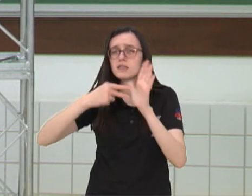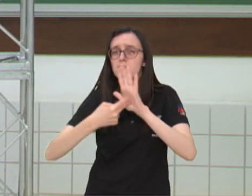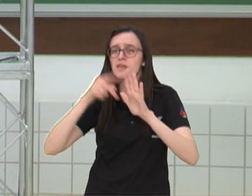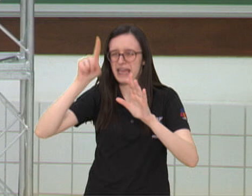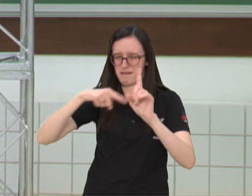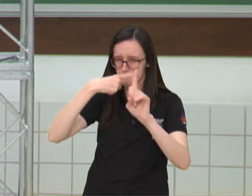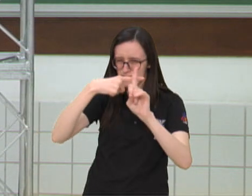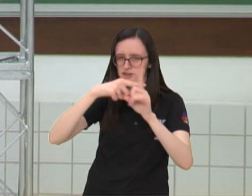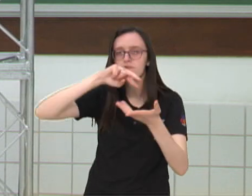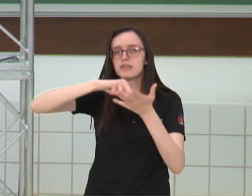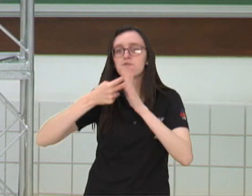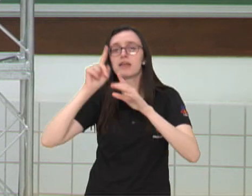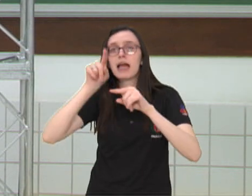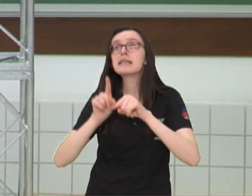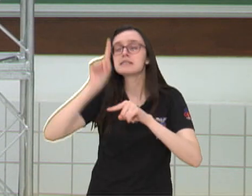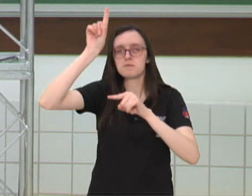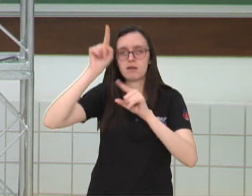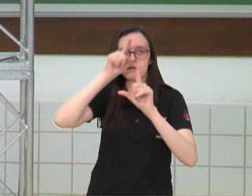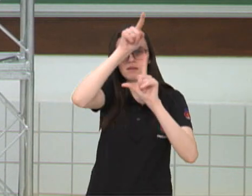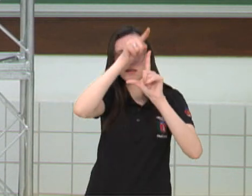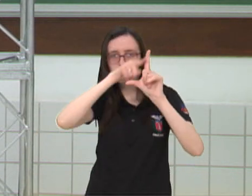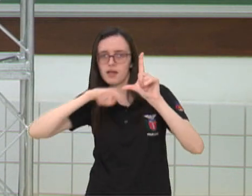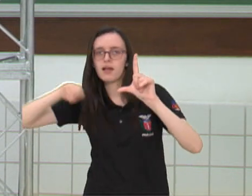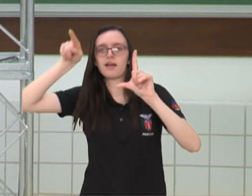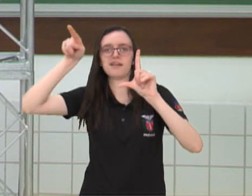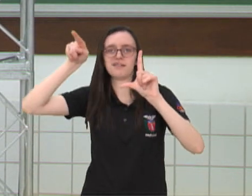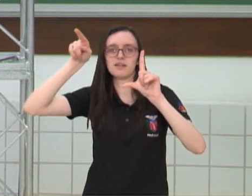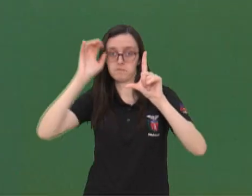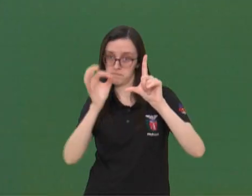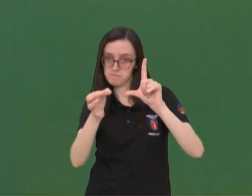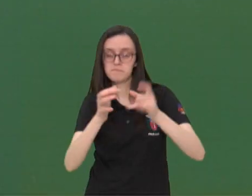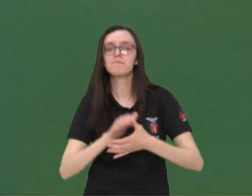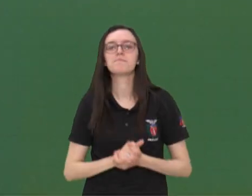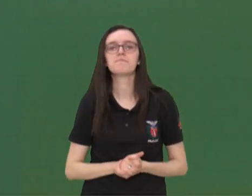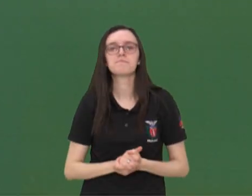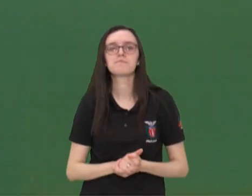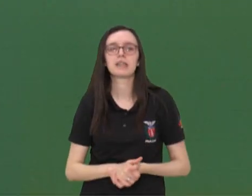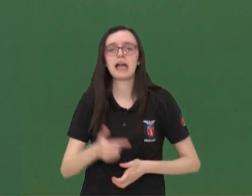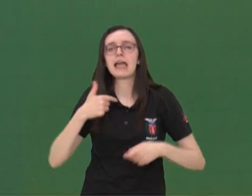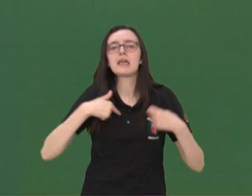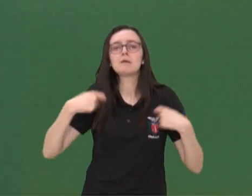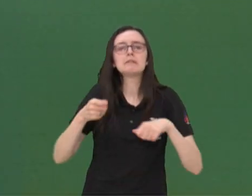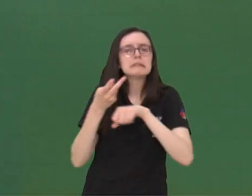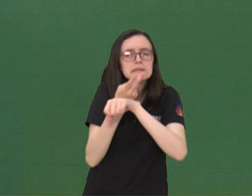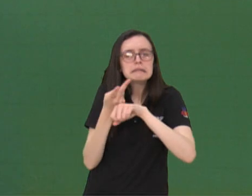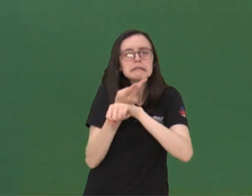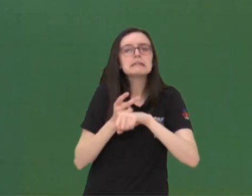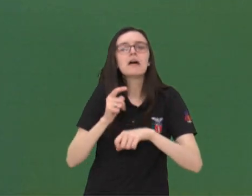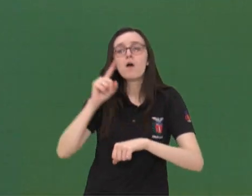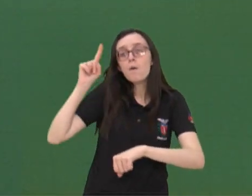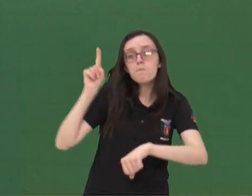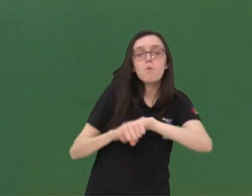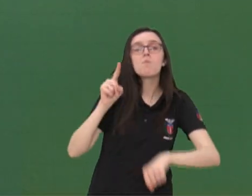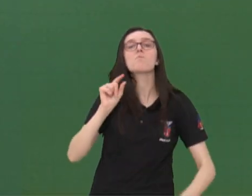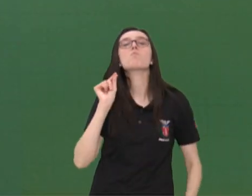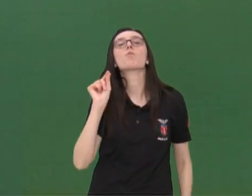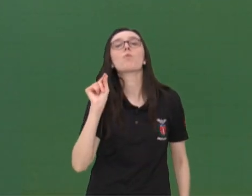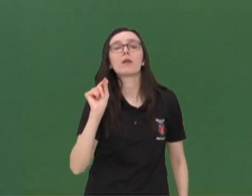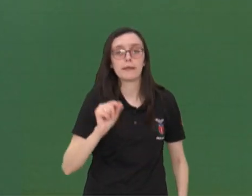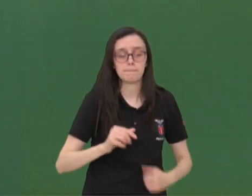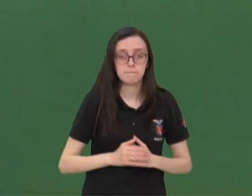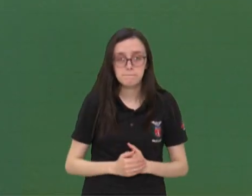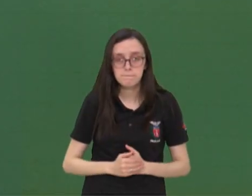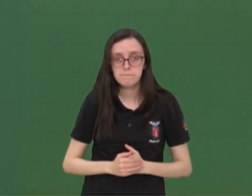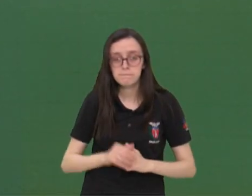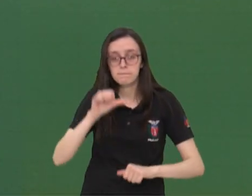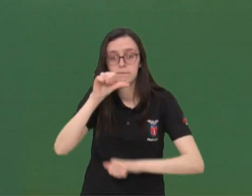A é positivo. Concavidade voltada para cima. E eu preciso buscar aqui um instante em